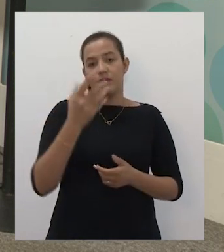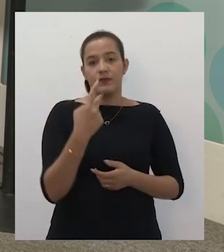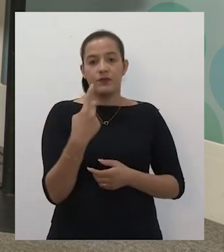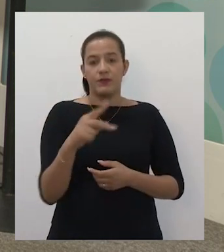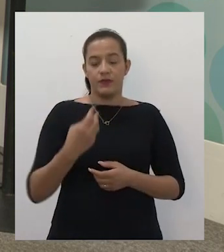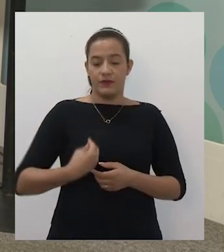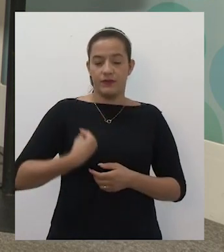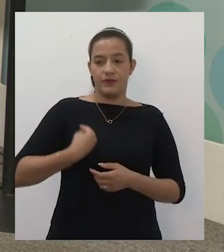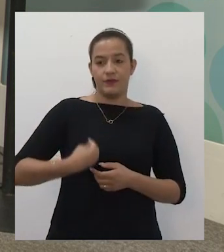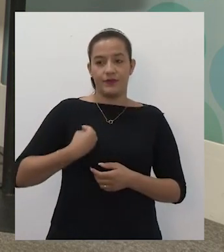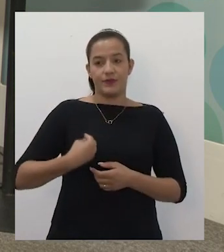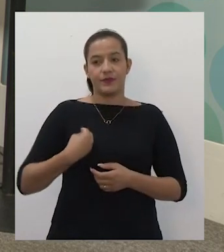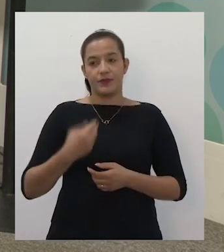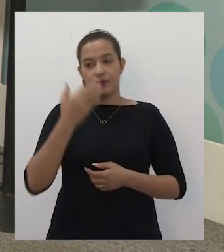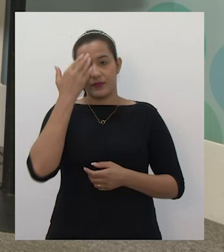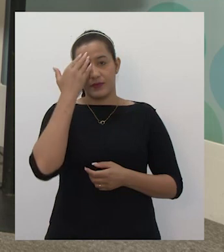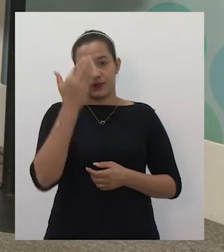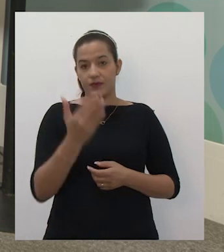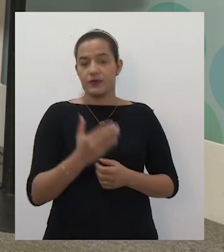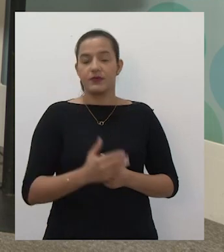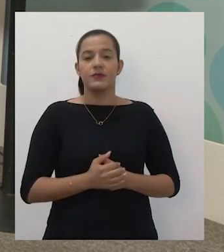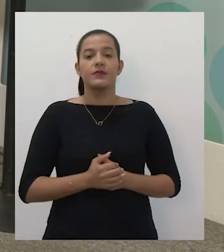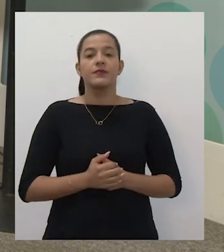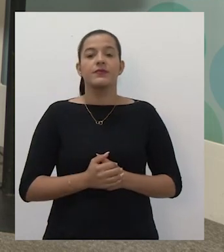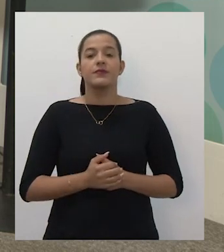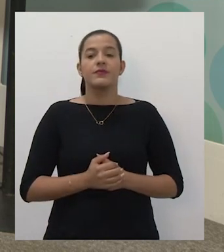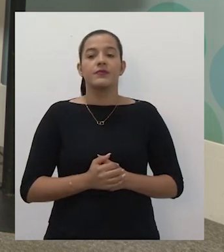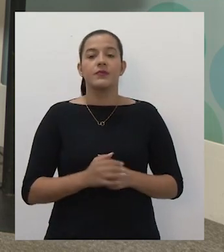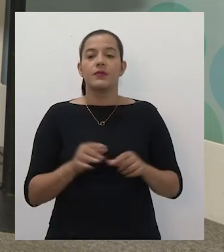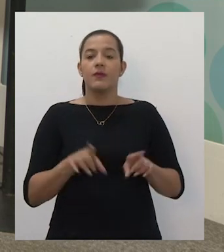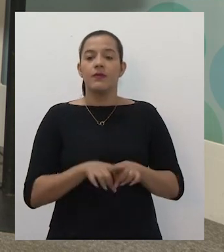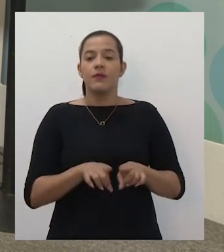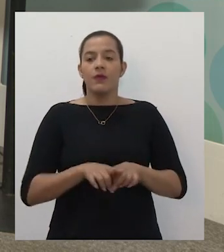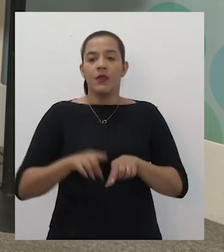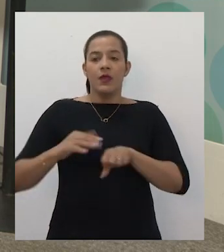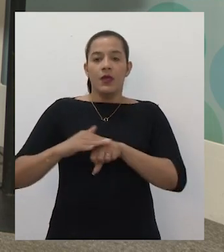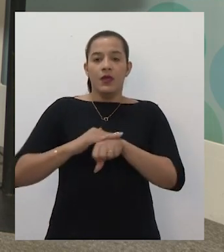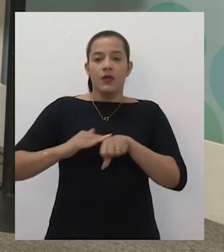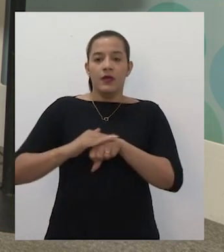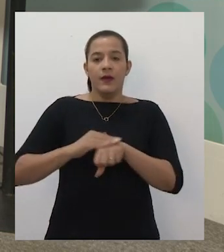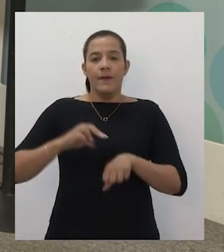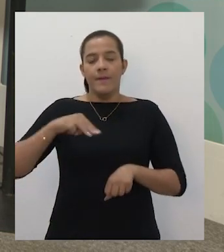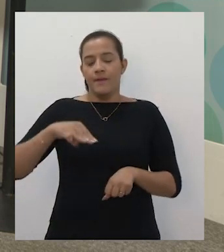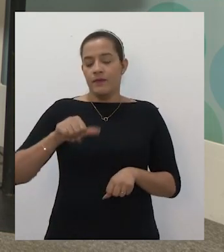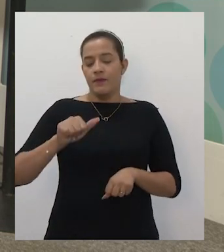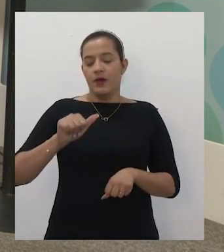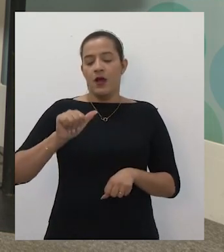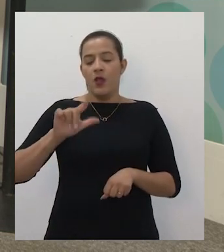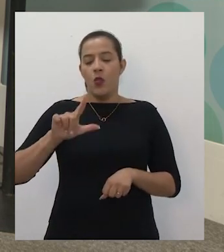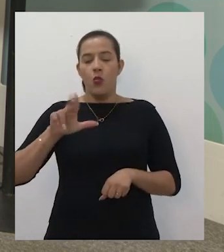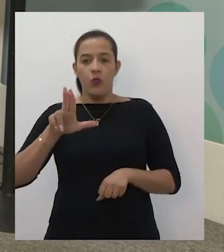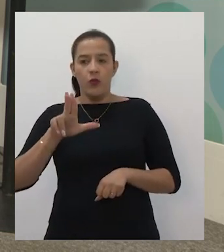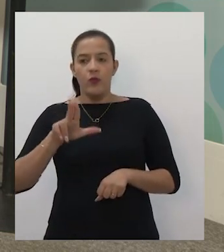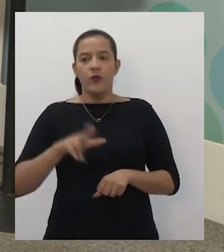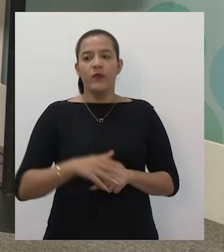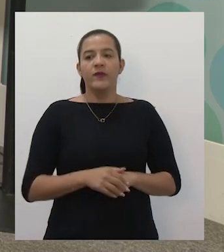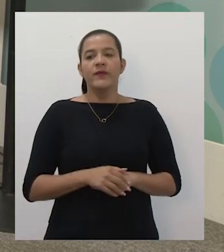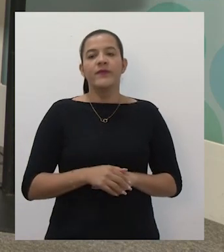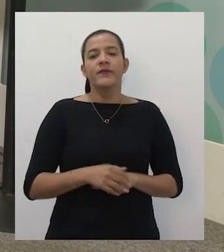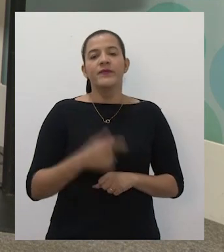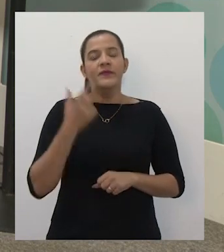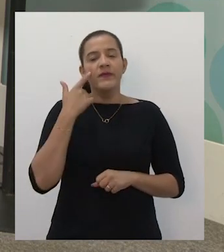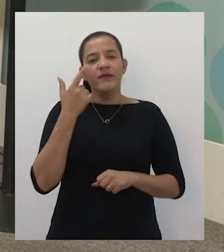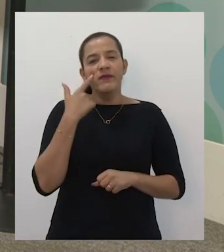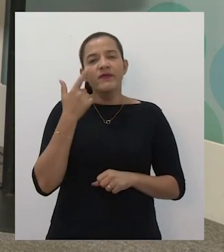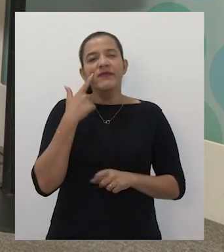muito obrigada também por isso, e gostaria também de conversar um pouco com a Malu, né, que ela ouviu também o seu depoimento, e aí a gente percebe muita leveza na